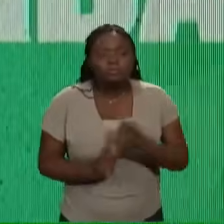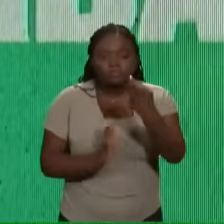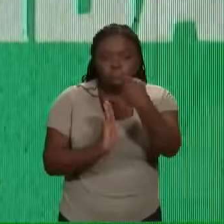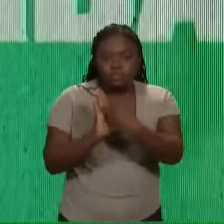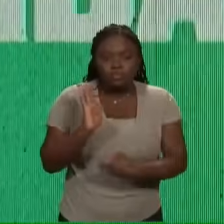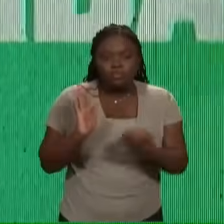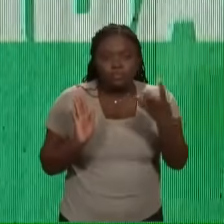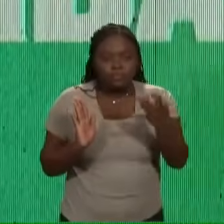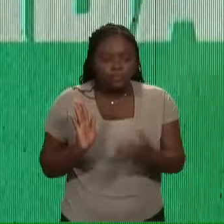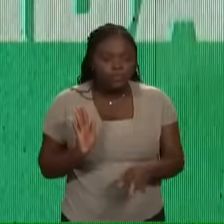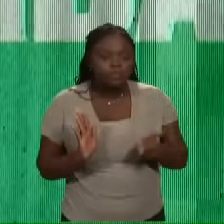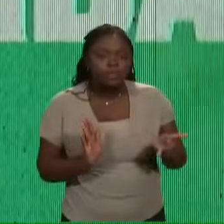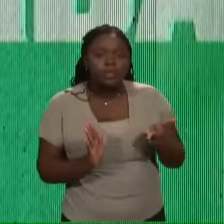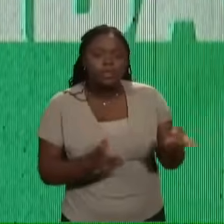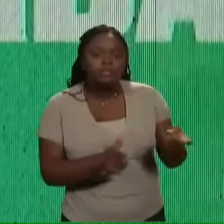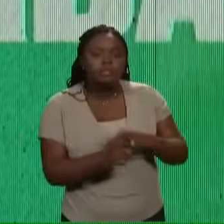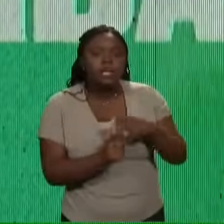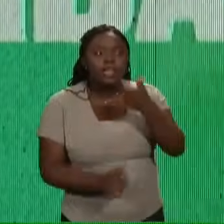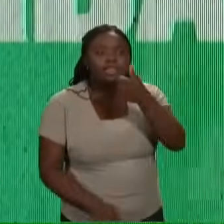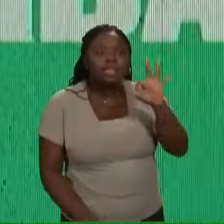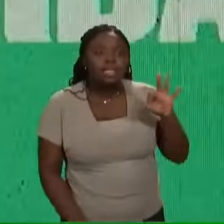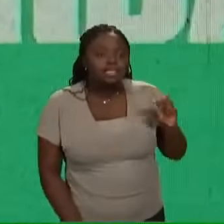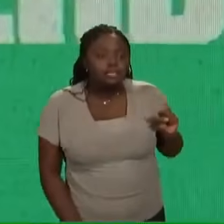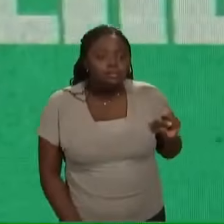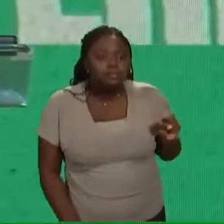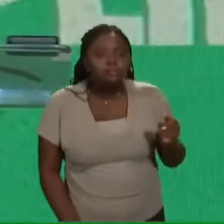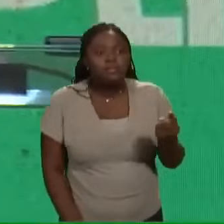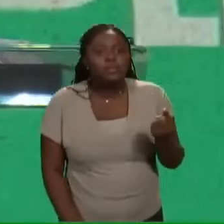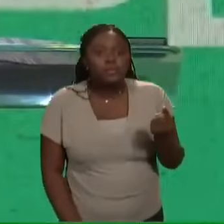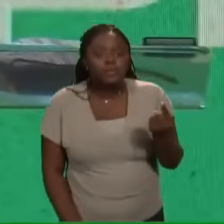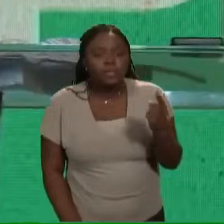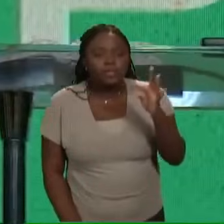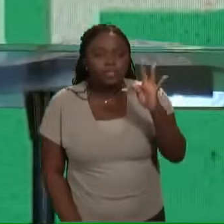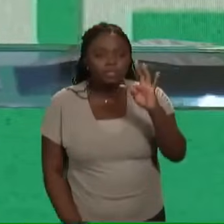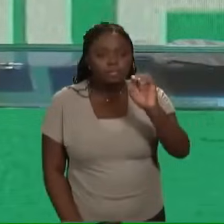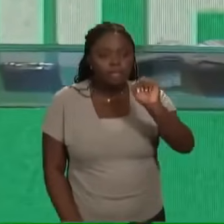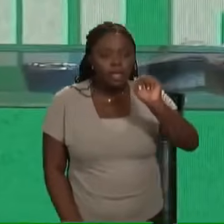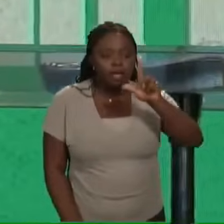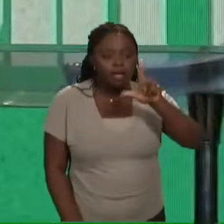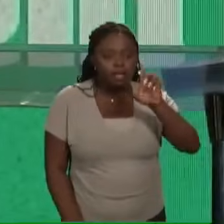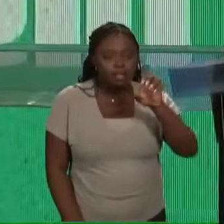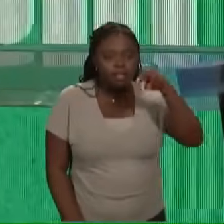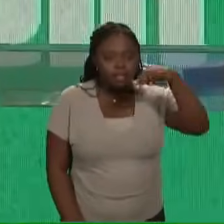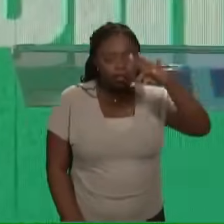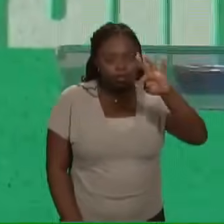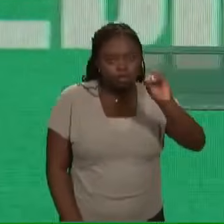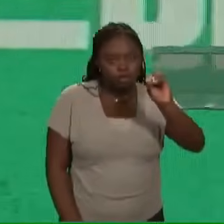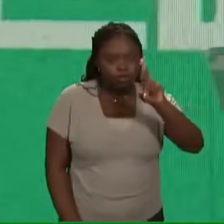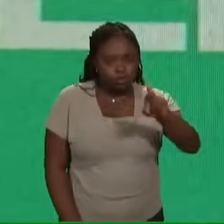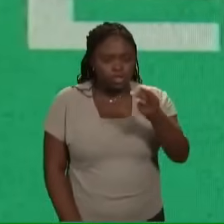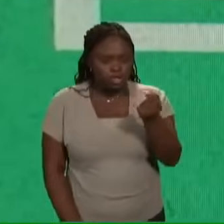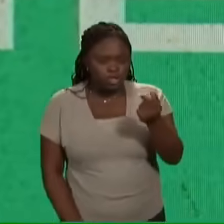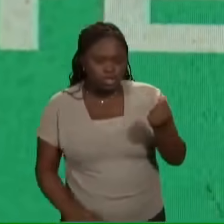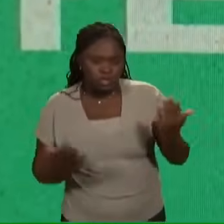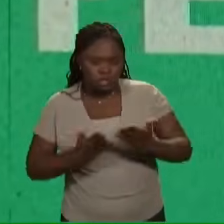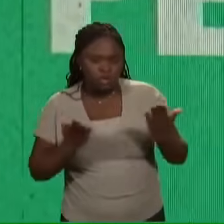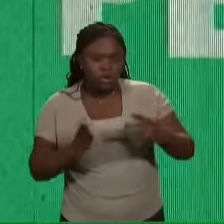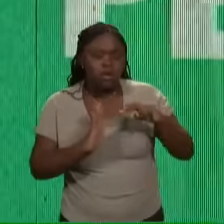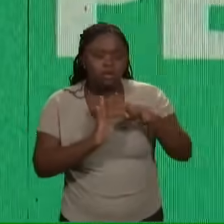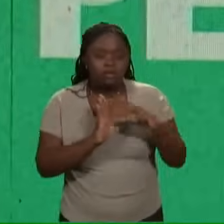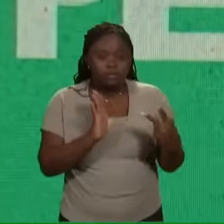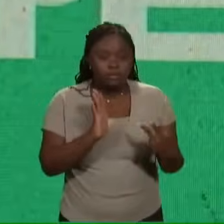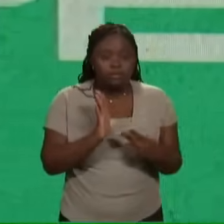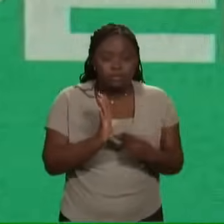ele devia 10 mil talentos. Vou te falar o que é 10 mil talentos em dinheiro de hoje.